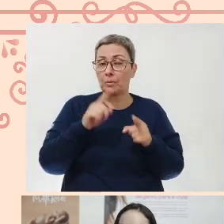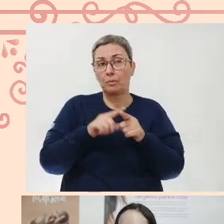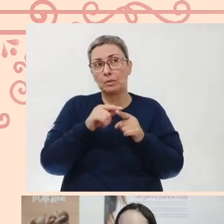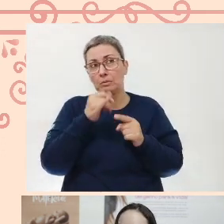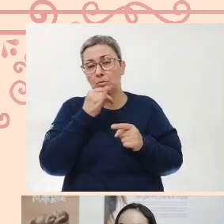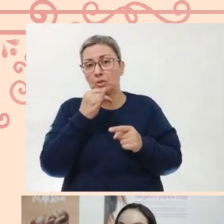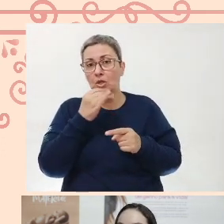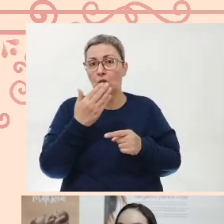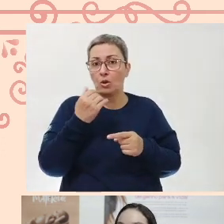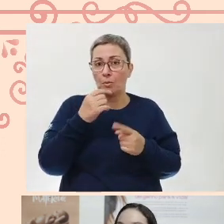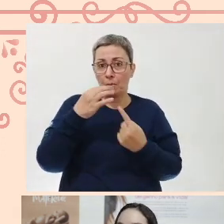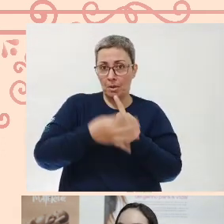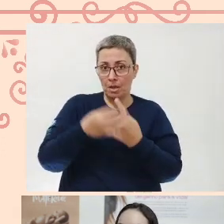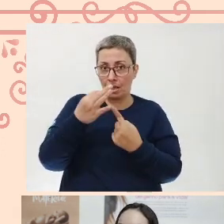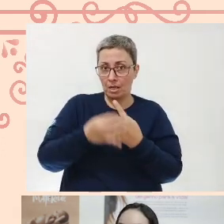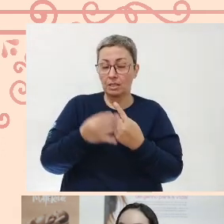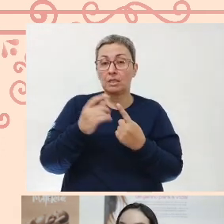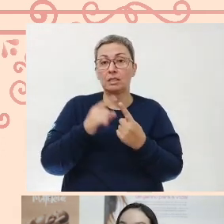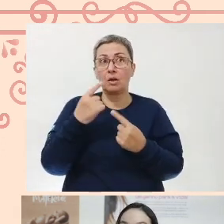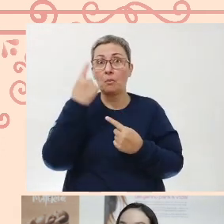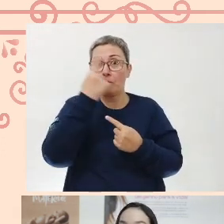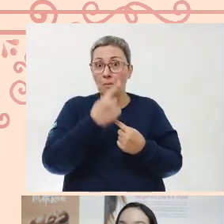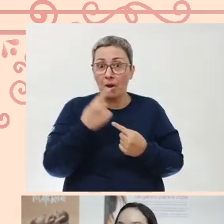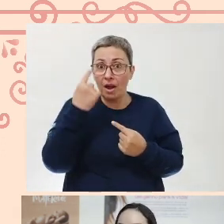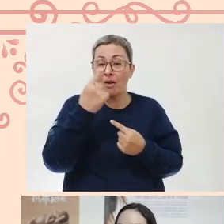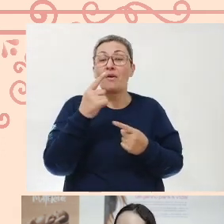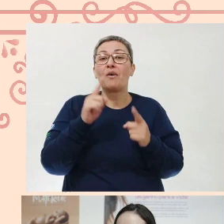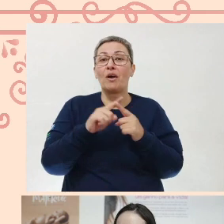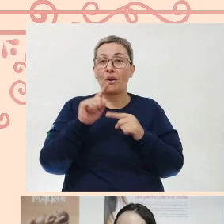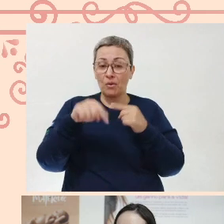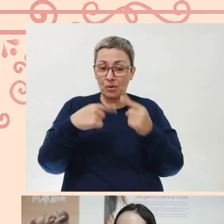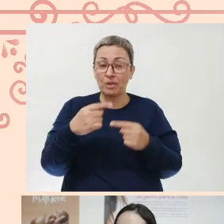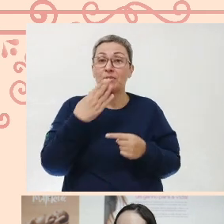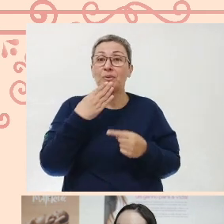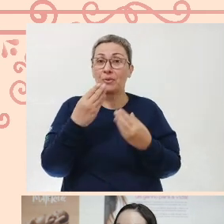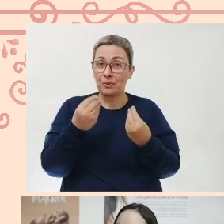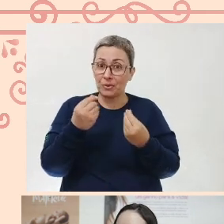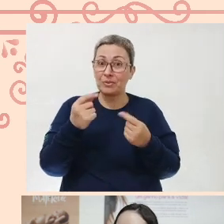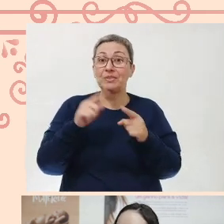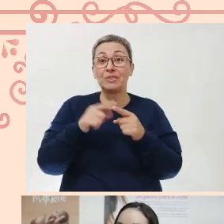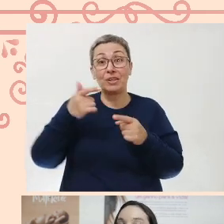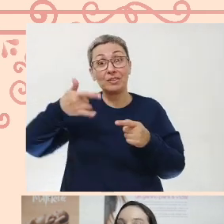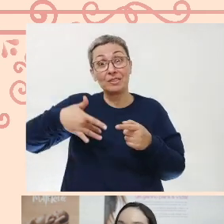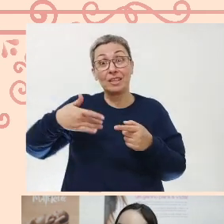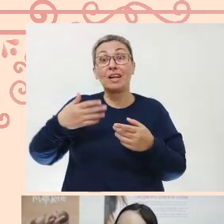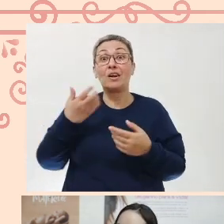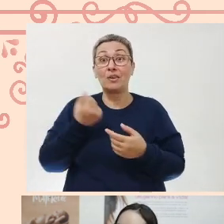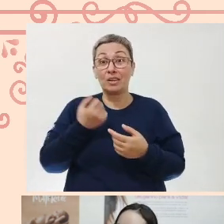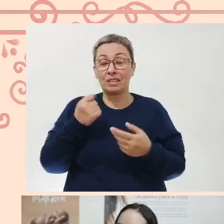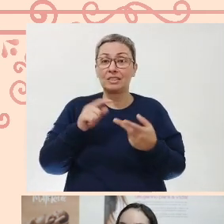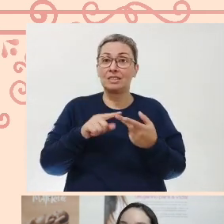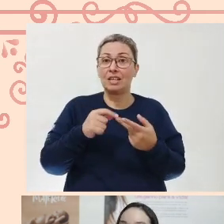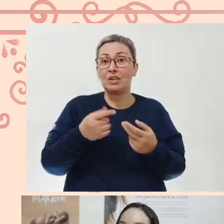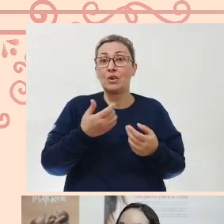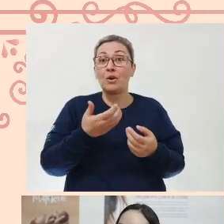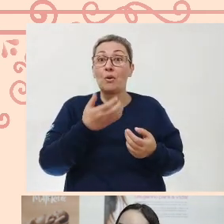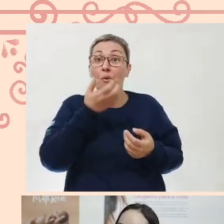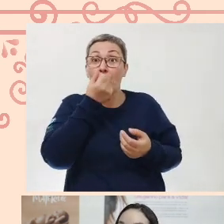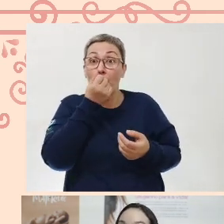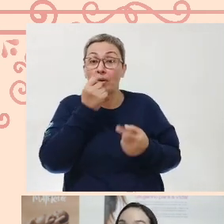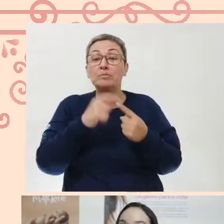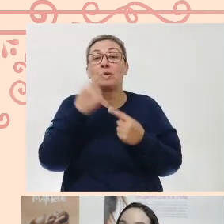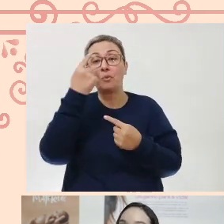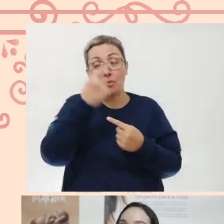Então, se por exemplo a mãe come uma banana, até 1 hora depois que ela comeu essa banana, o sabor da banana fica no leite. Se ela come uma laranja,